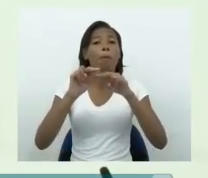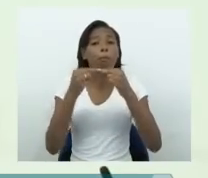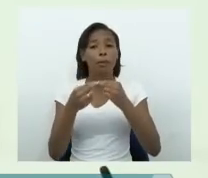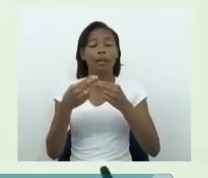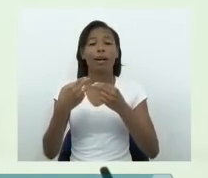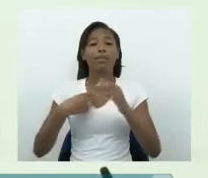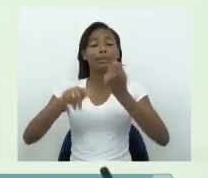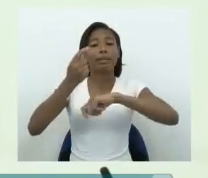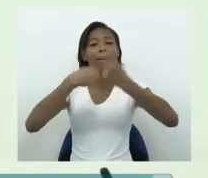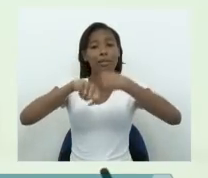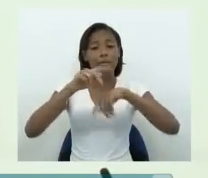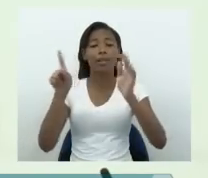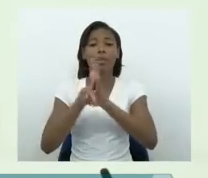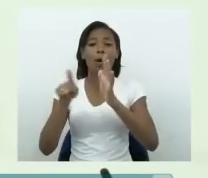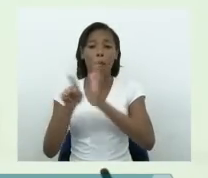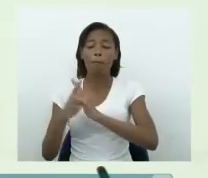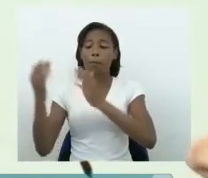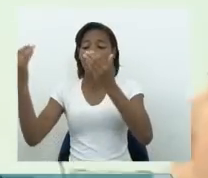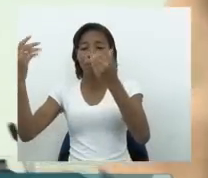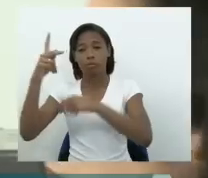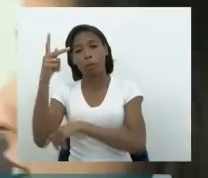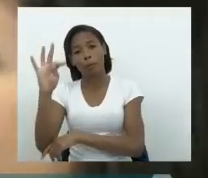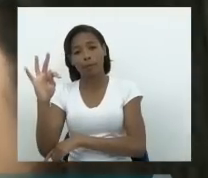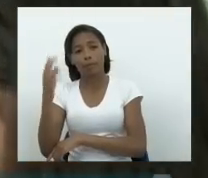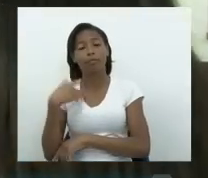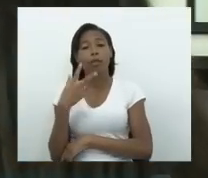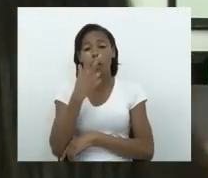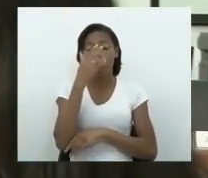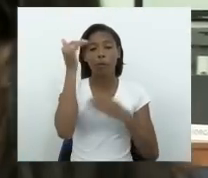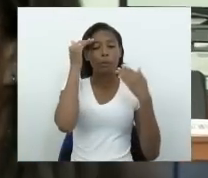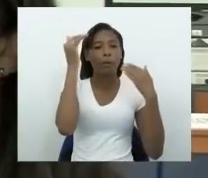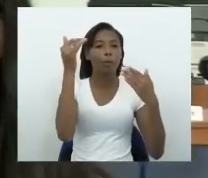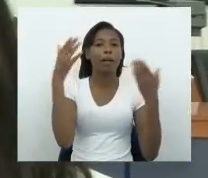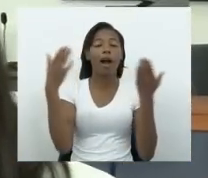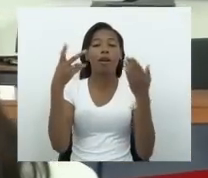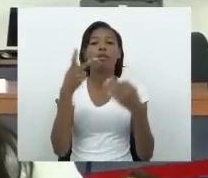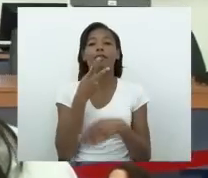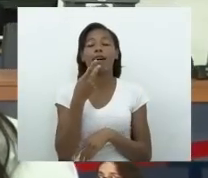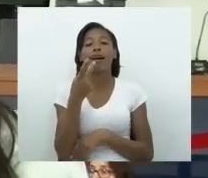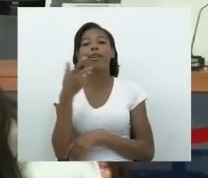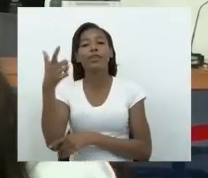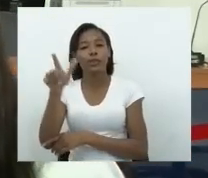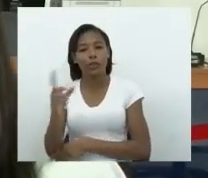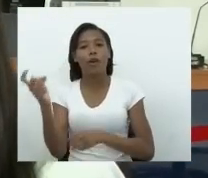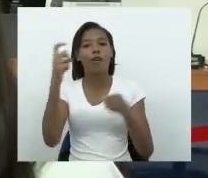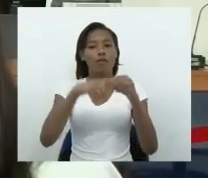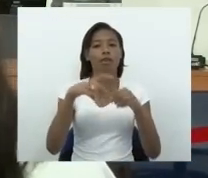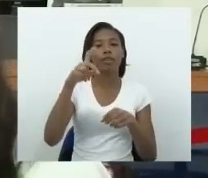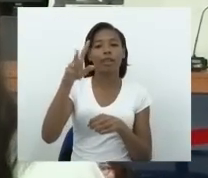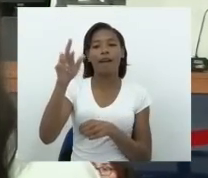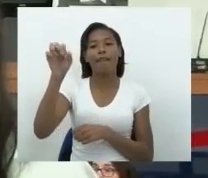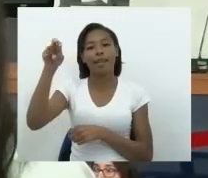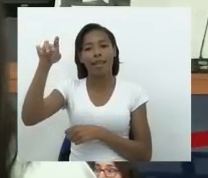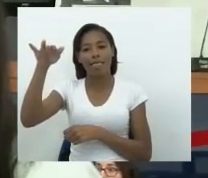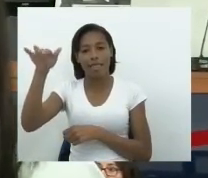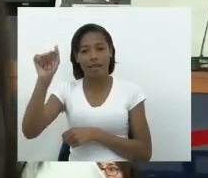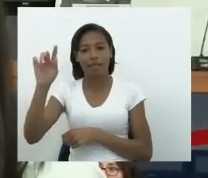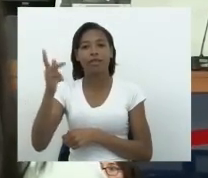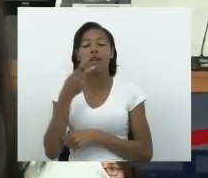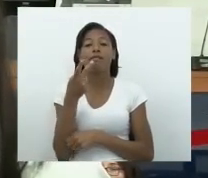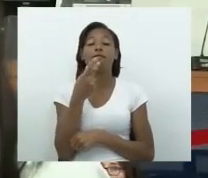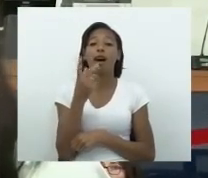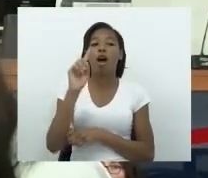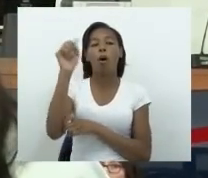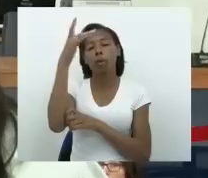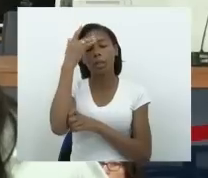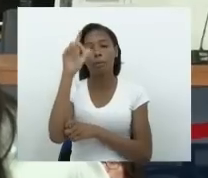antiga administração e da atual administração petista. Muito obrigada, candidato. Agora a gente vai novamente com a Renata Ramos ouvir outros